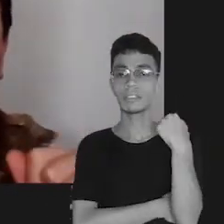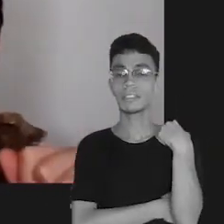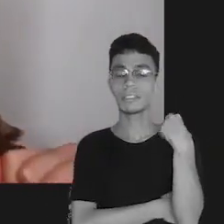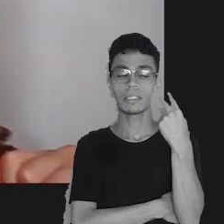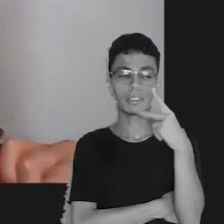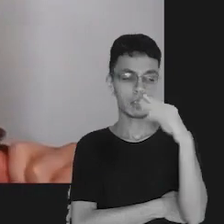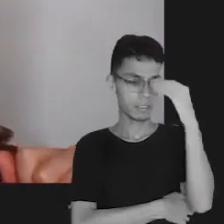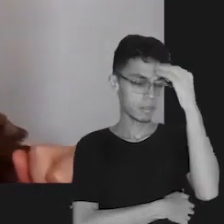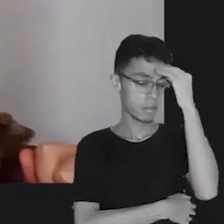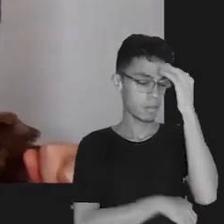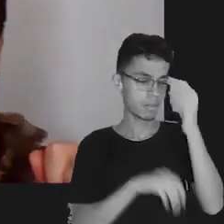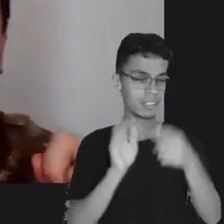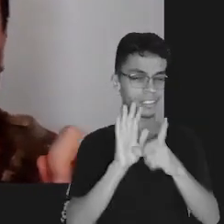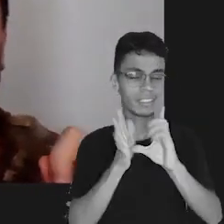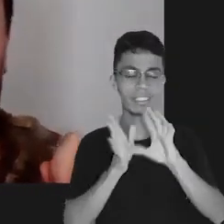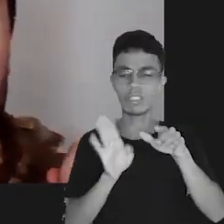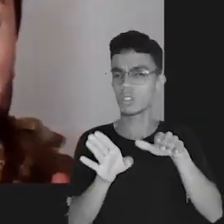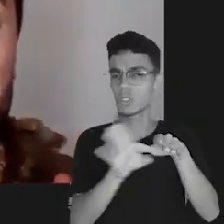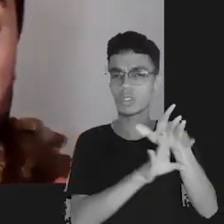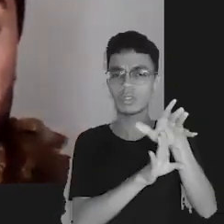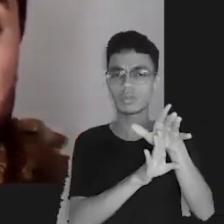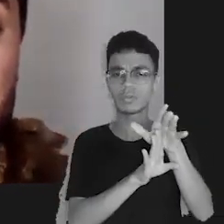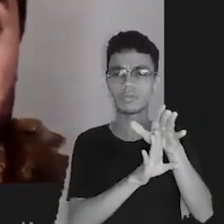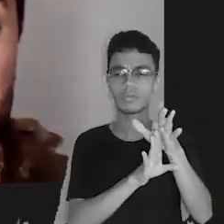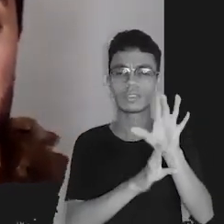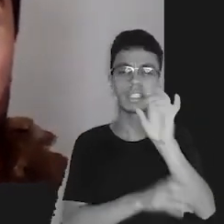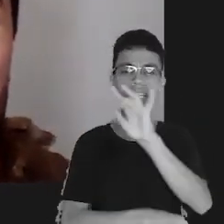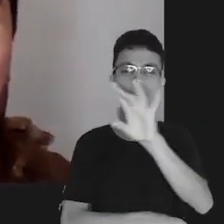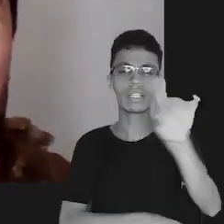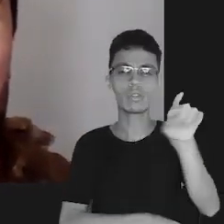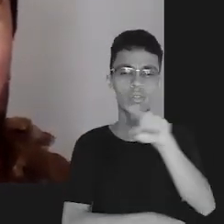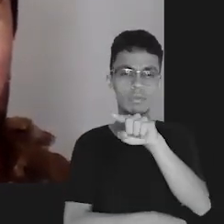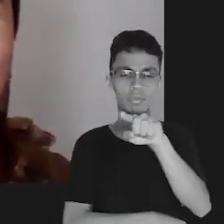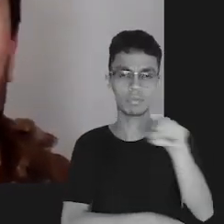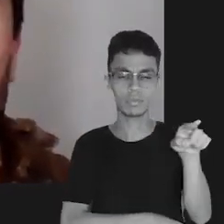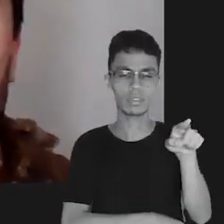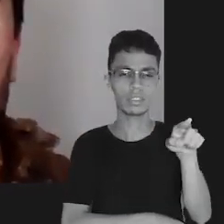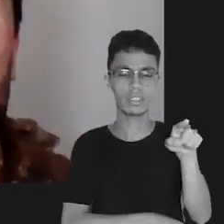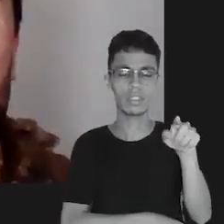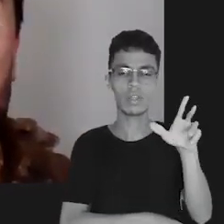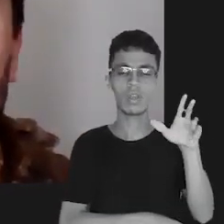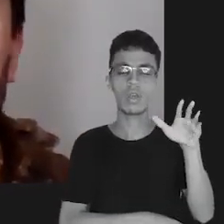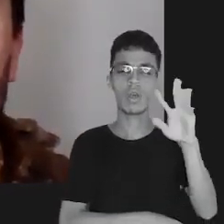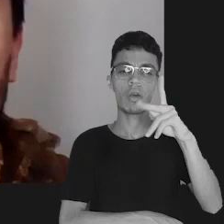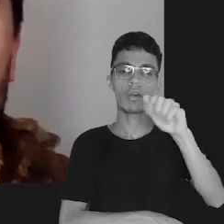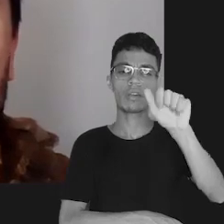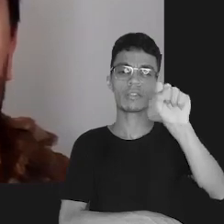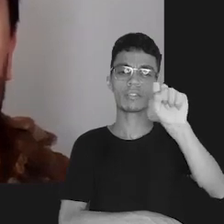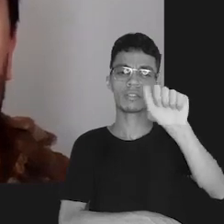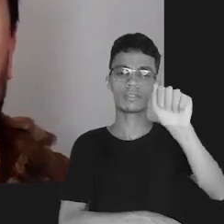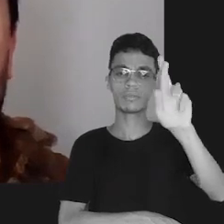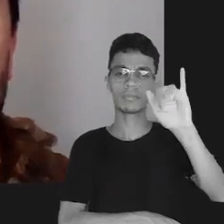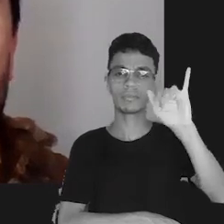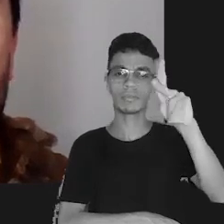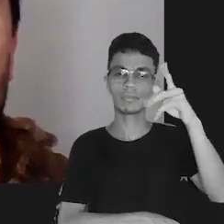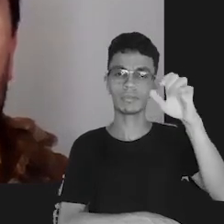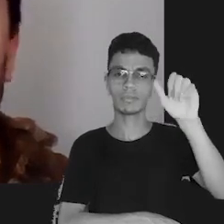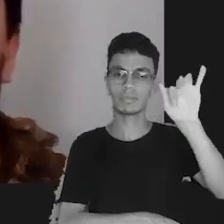sentença é, antes de tudo, um conselho. Que cada um de vós, o passarinheiro... Olha ao